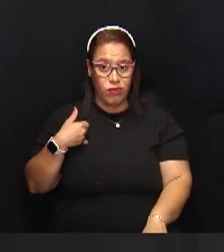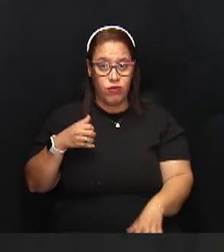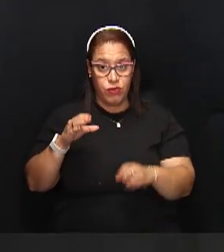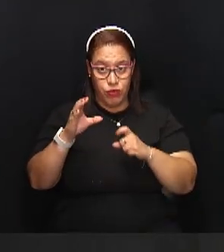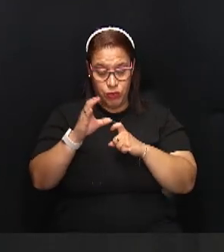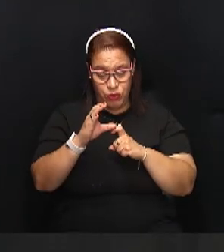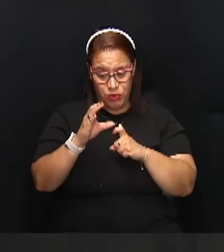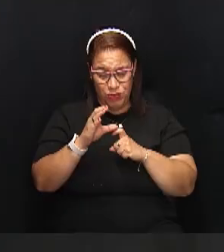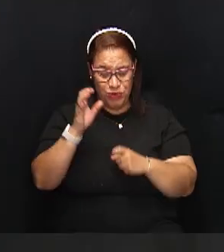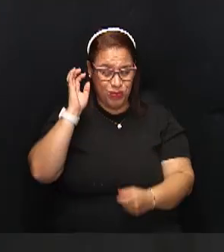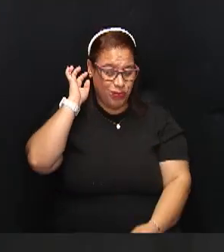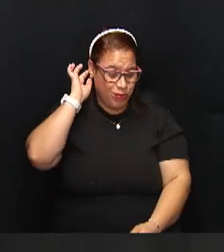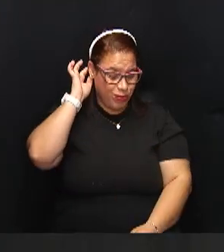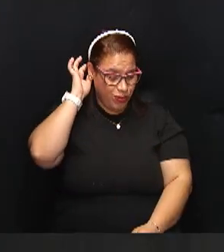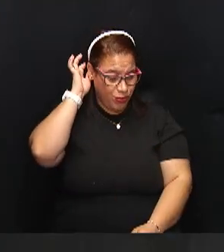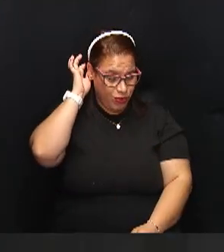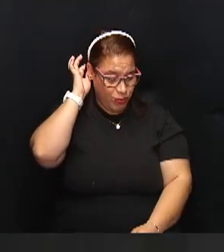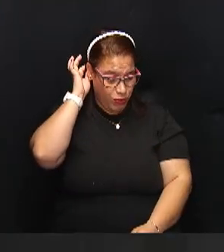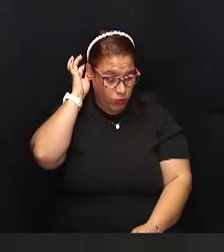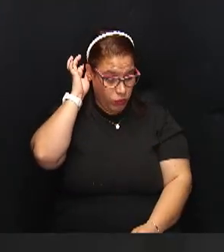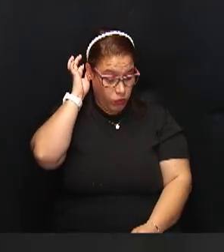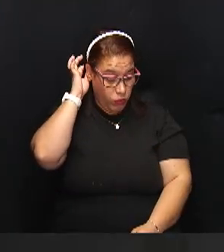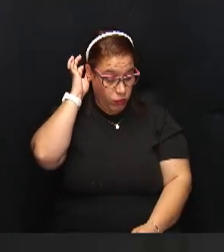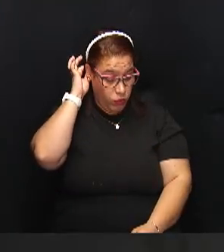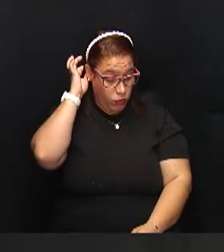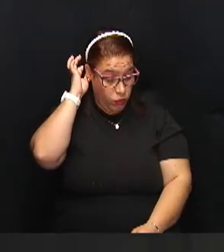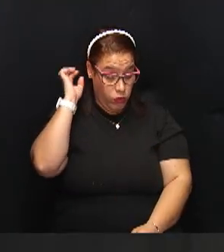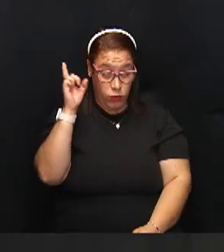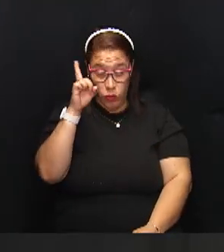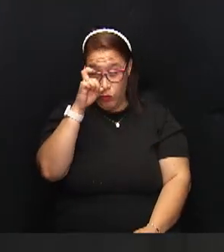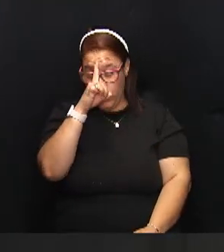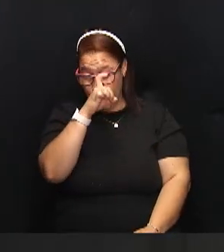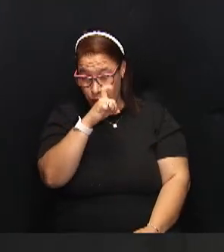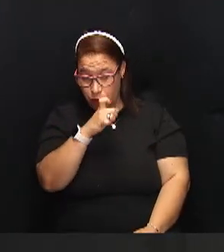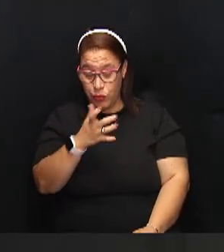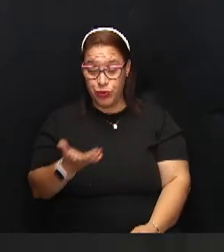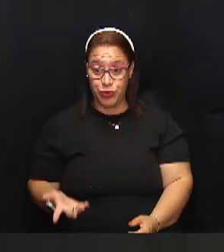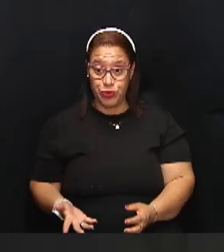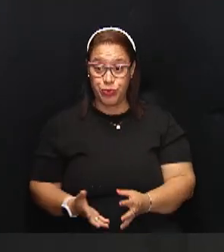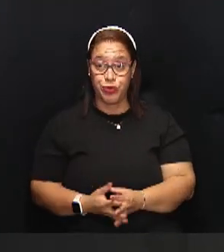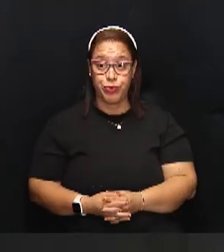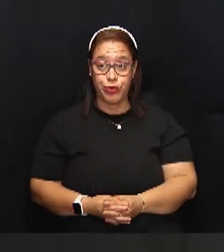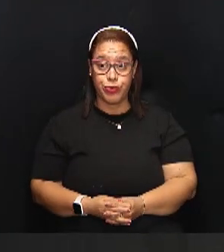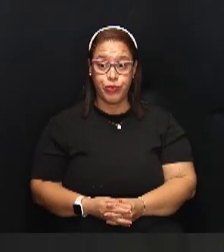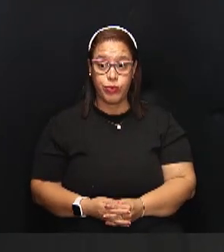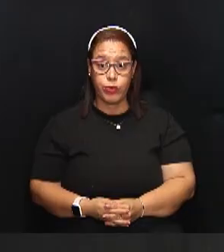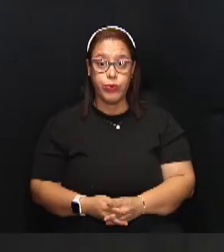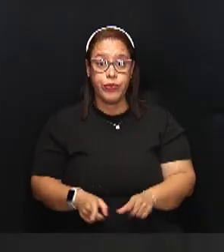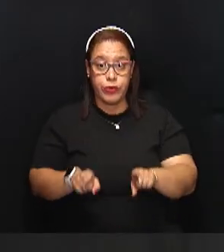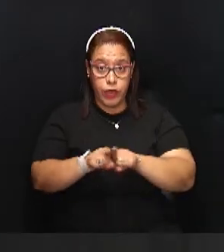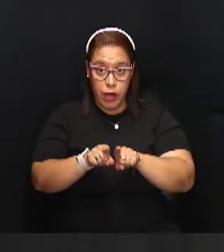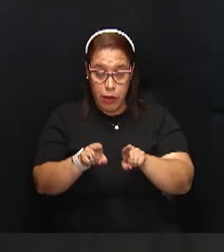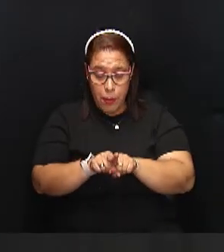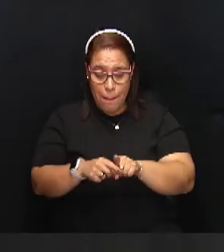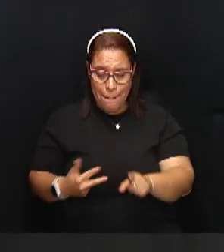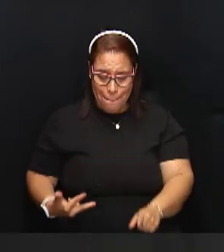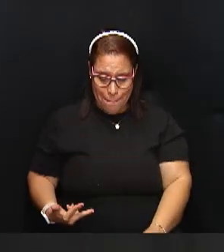clínico, né, um quadro com algumas comorbidades, com alguma dificuldade, que teria que fazer também